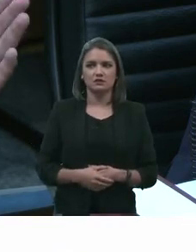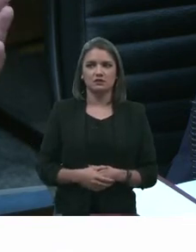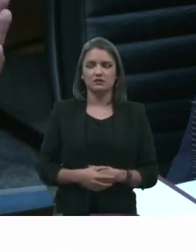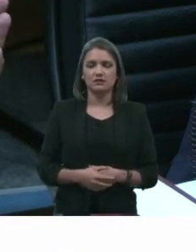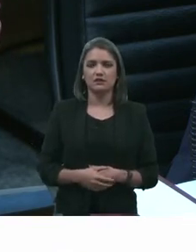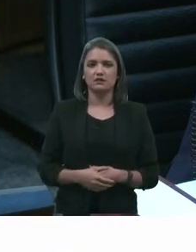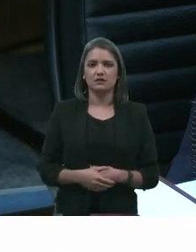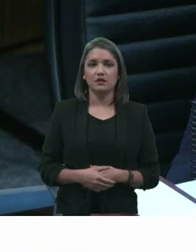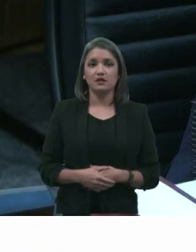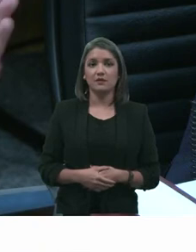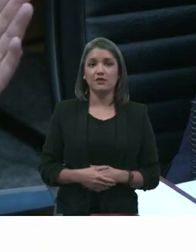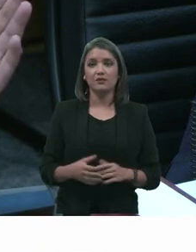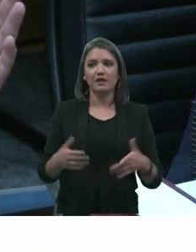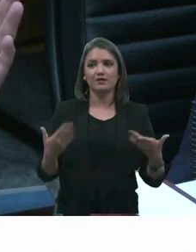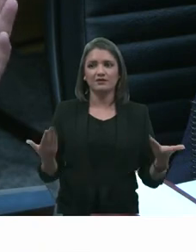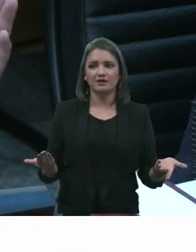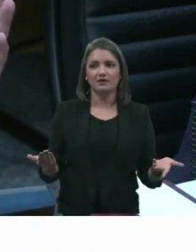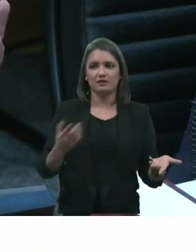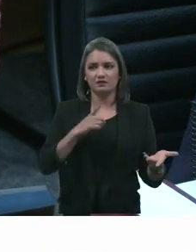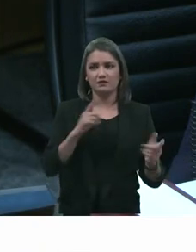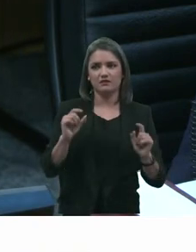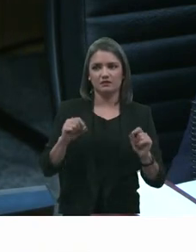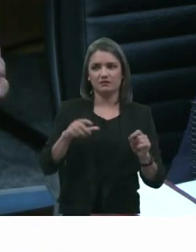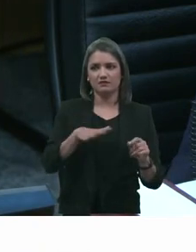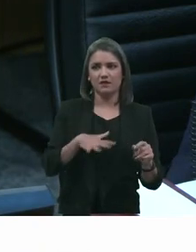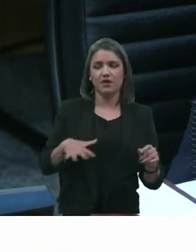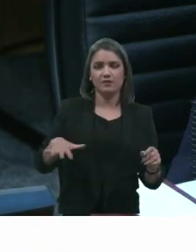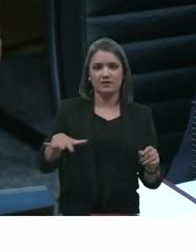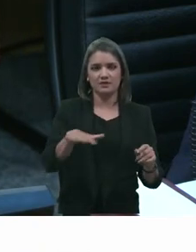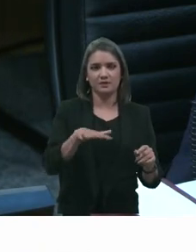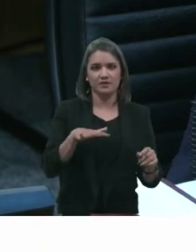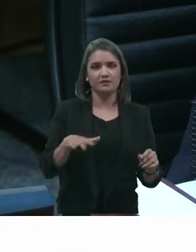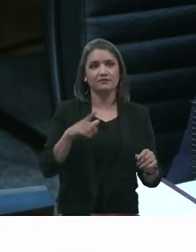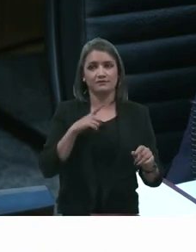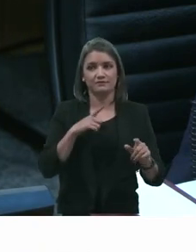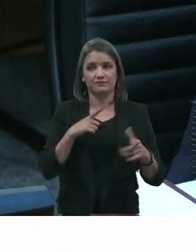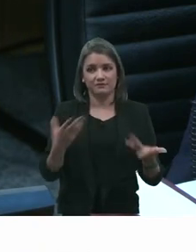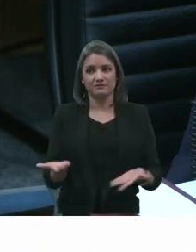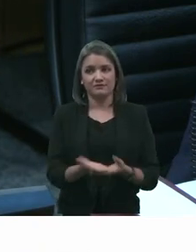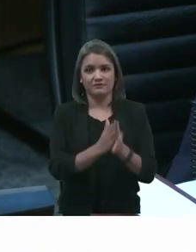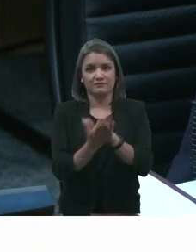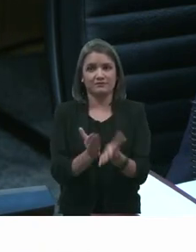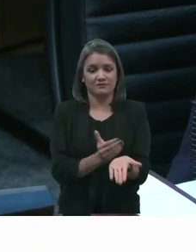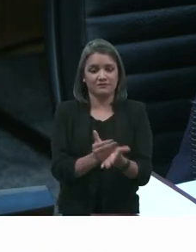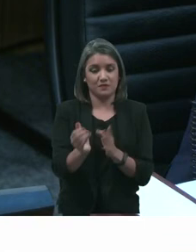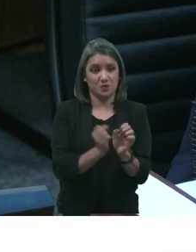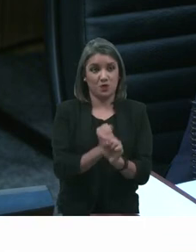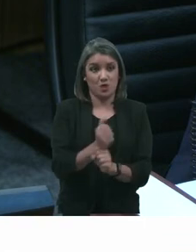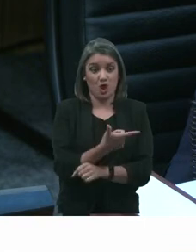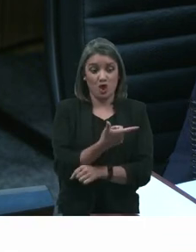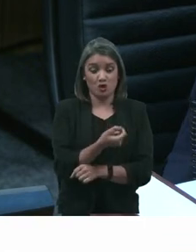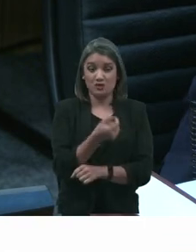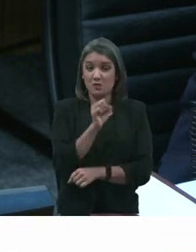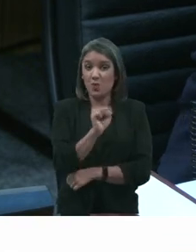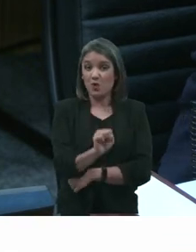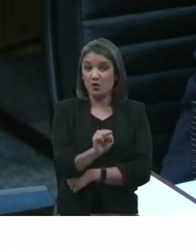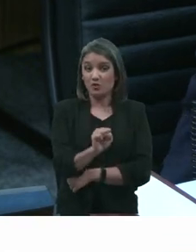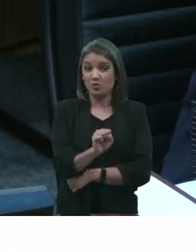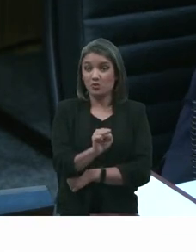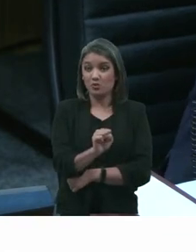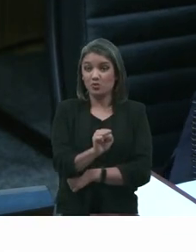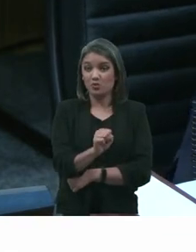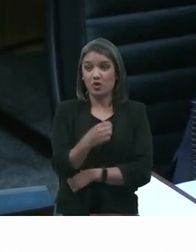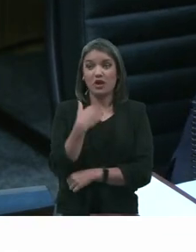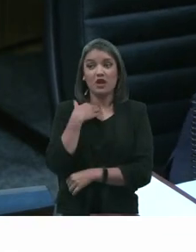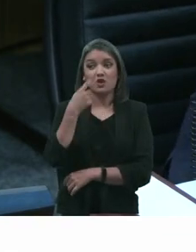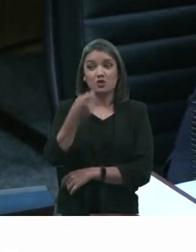princípio fundamental na Constituição a duração razoável do processo. Estamos falando de um processo que se iniciou em 2008, né? E o juiz está afastado há